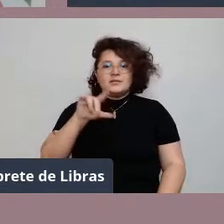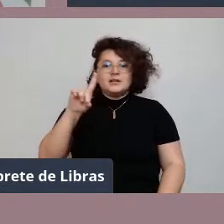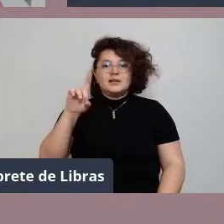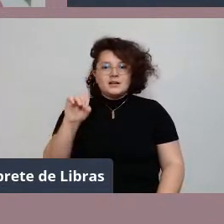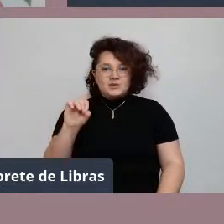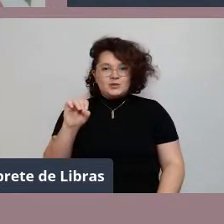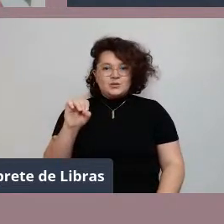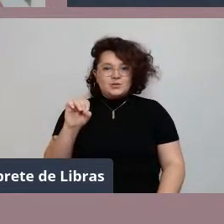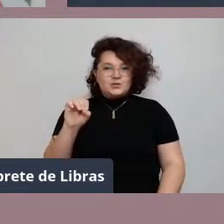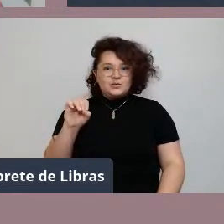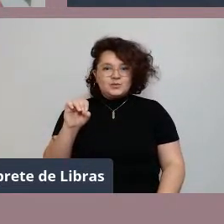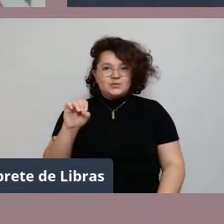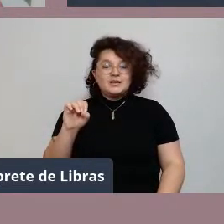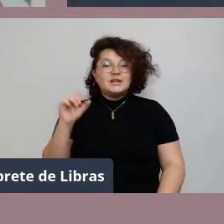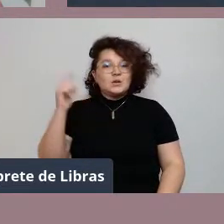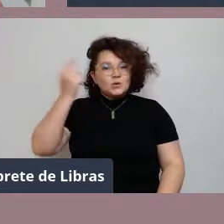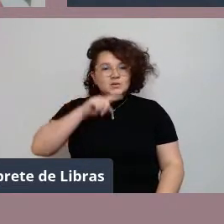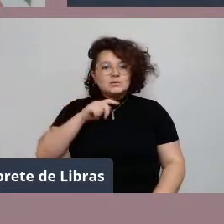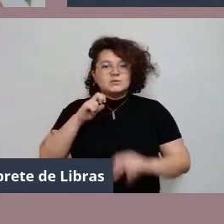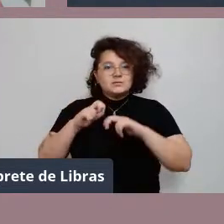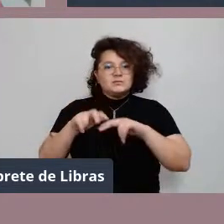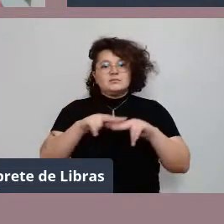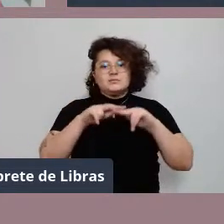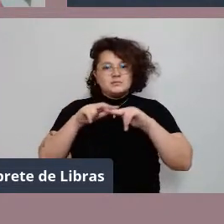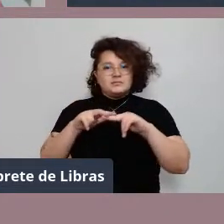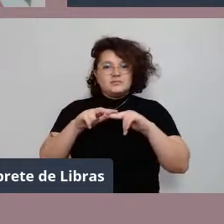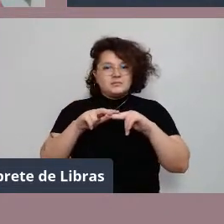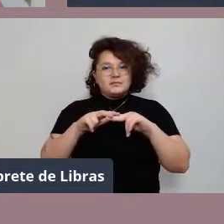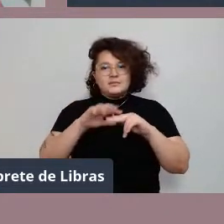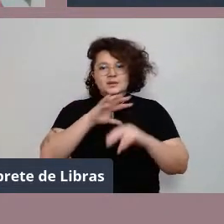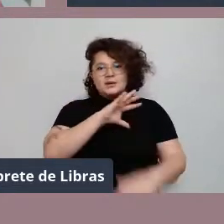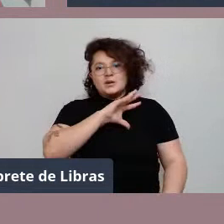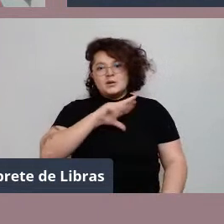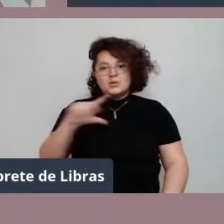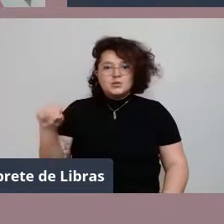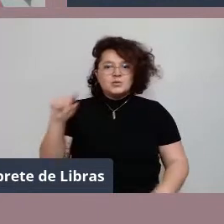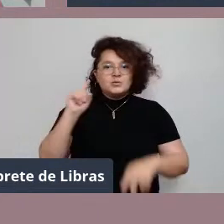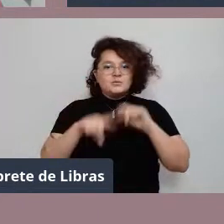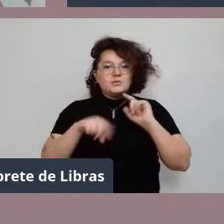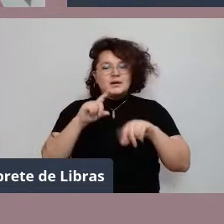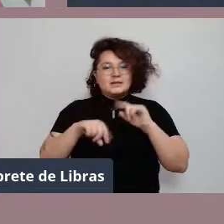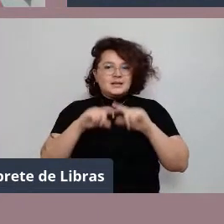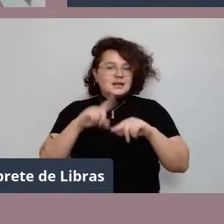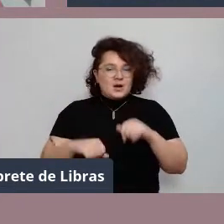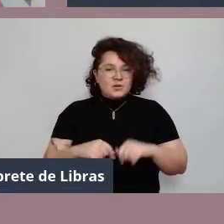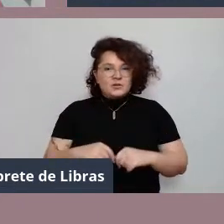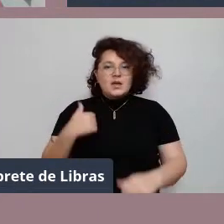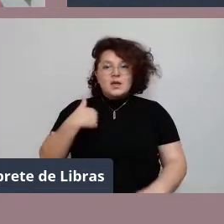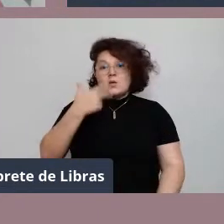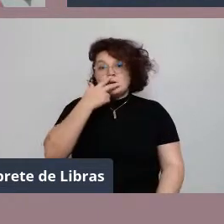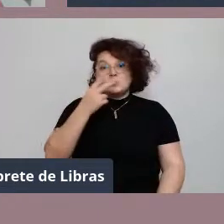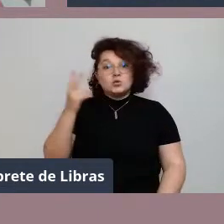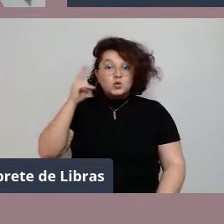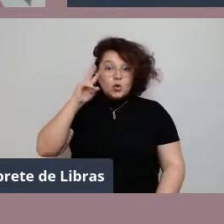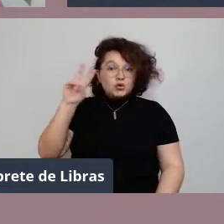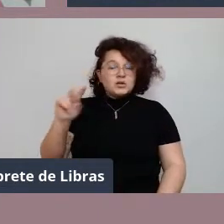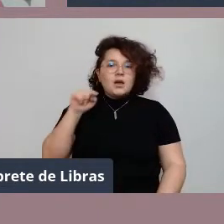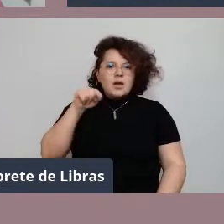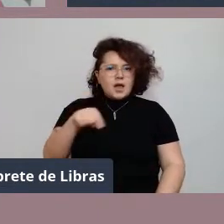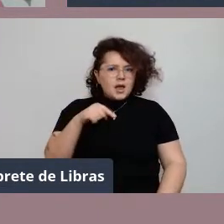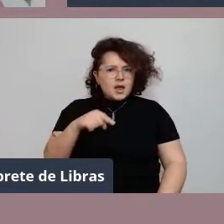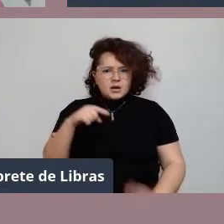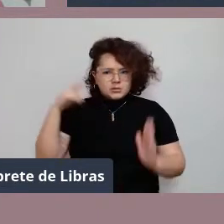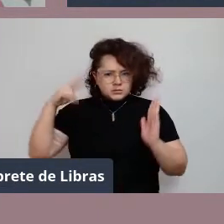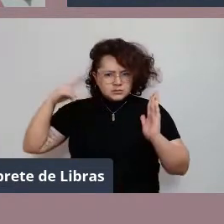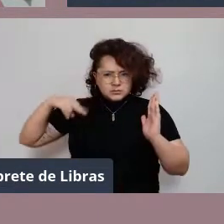e relido. Esse material todo. Eu acho que nesses 2 dias, intervalo, ela pegou aquilo e viu o